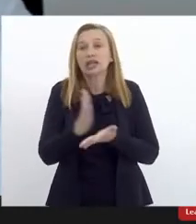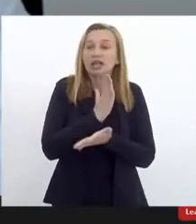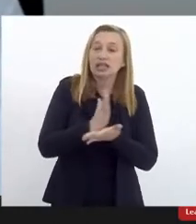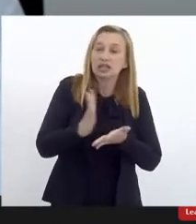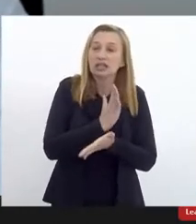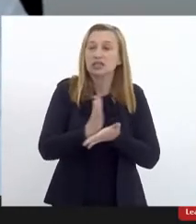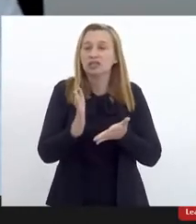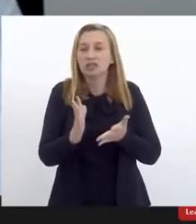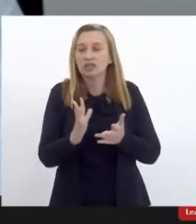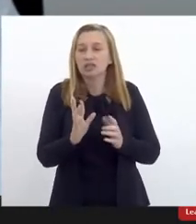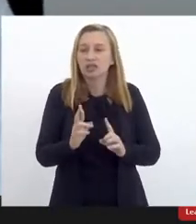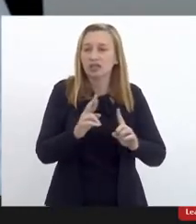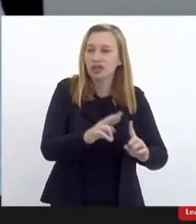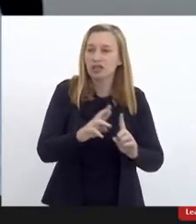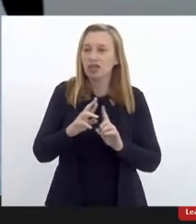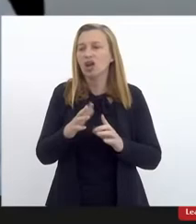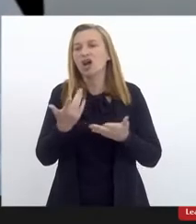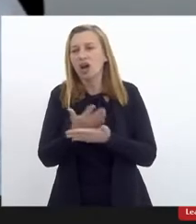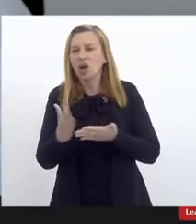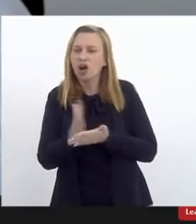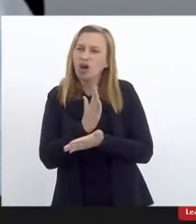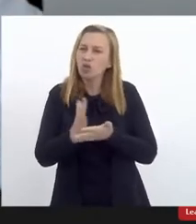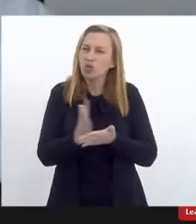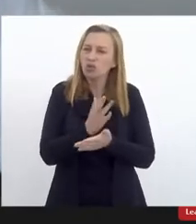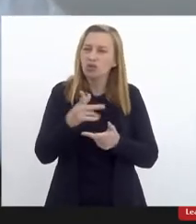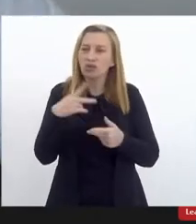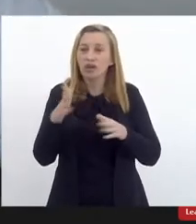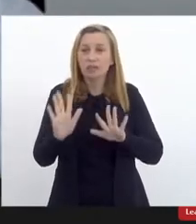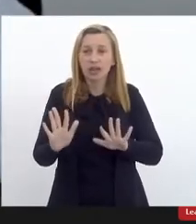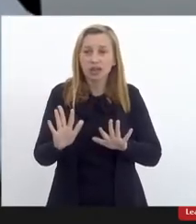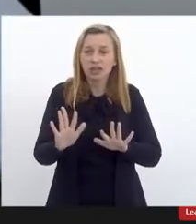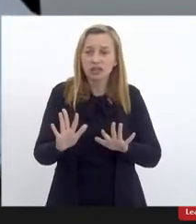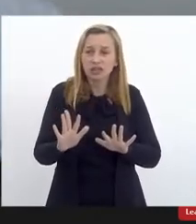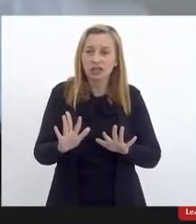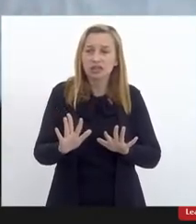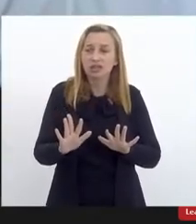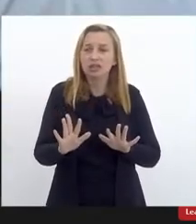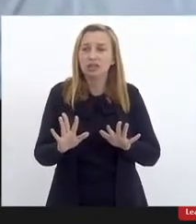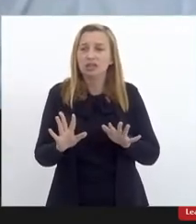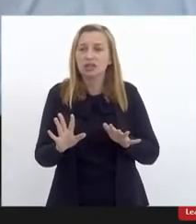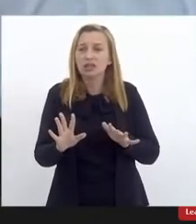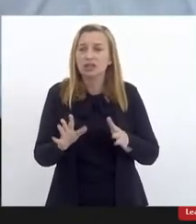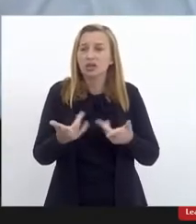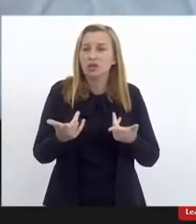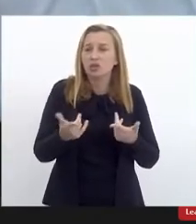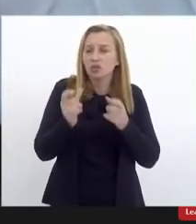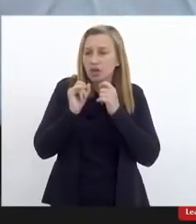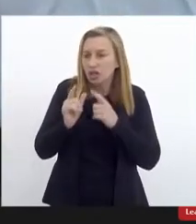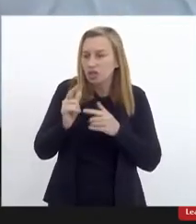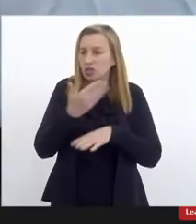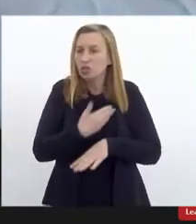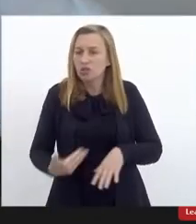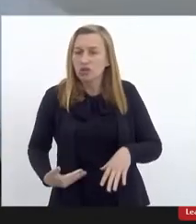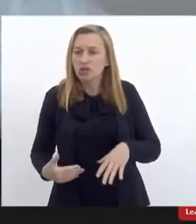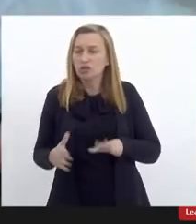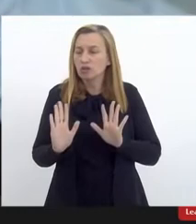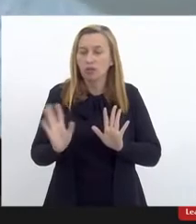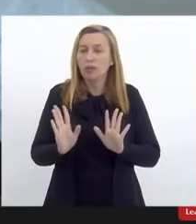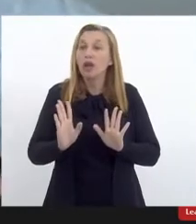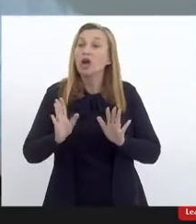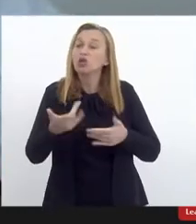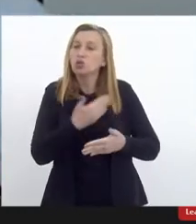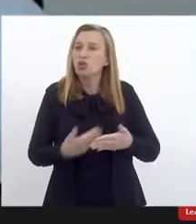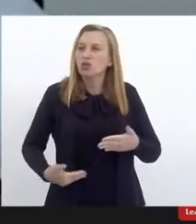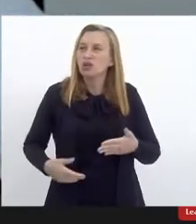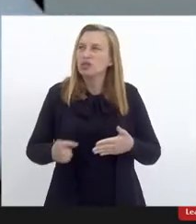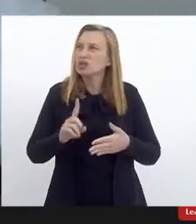ritmos diferentes, têm alguns descompassos. Aqui não vai, a priori, sobre esse aspecto, nenhuma crítica governamental ao governo, não é isso, não. Mas os governos não são